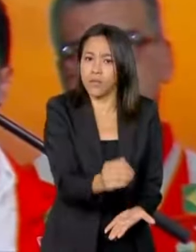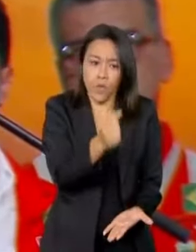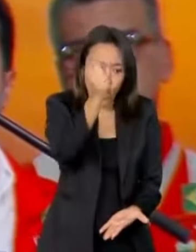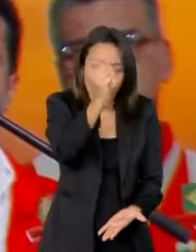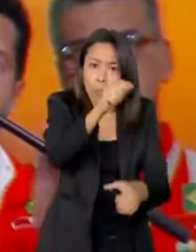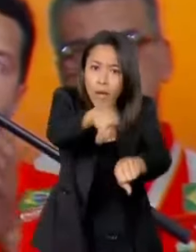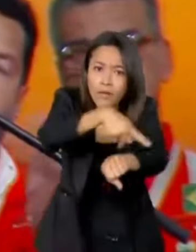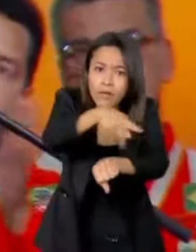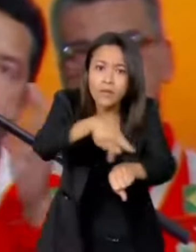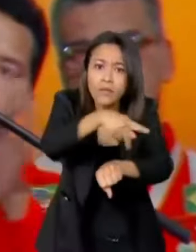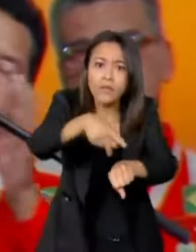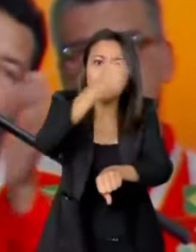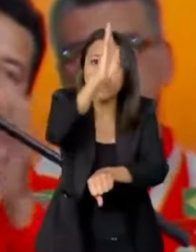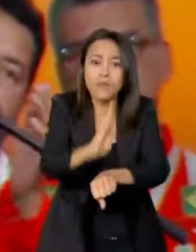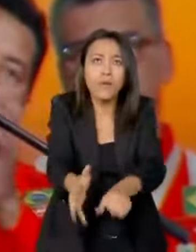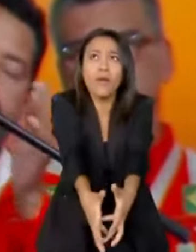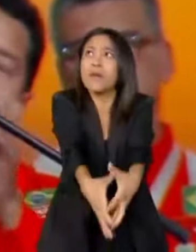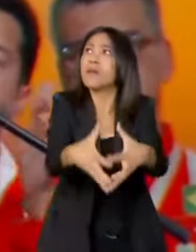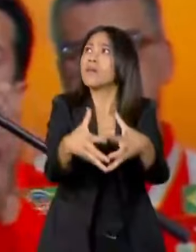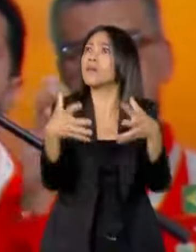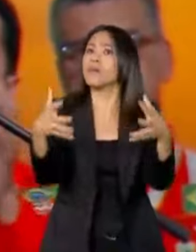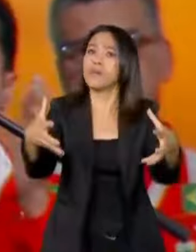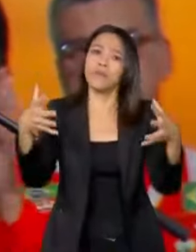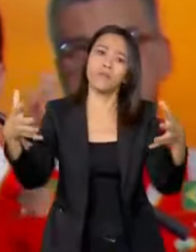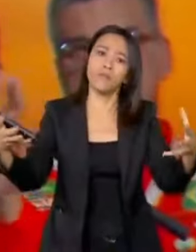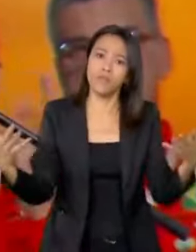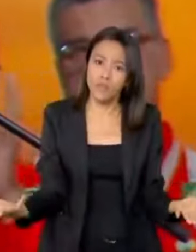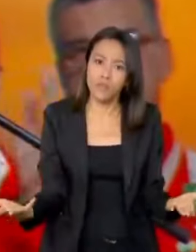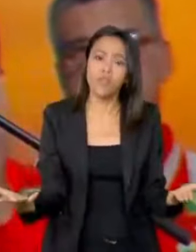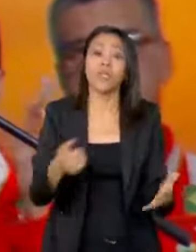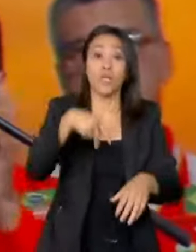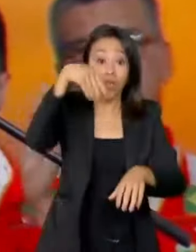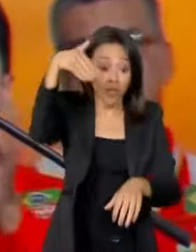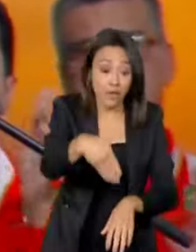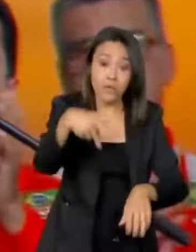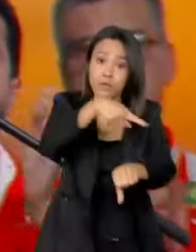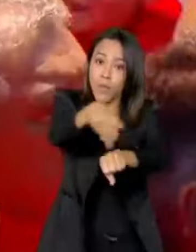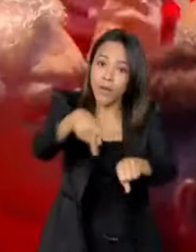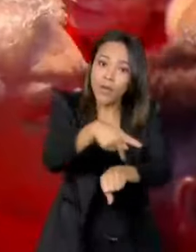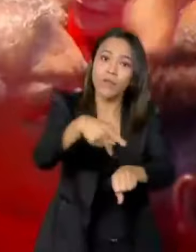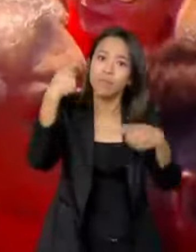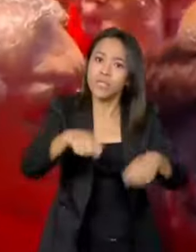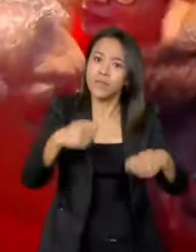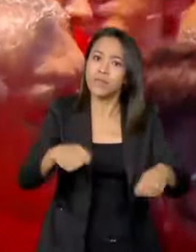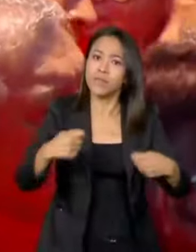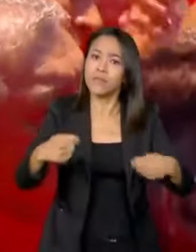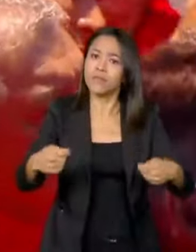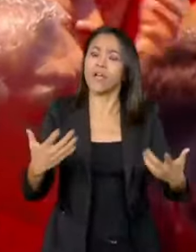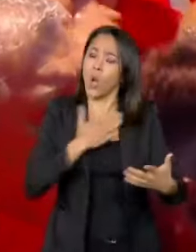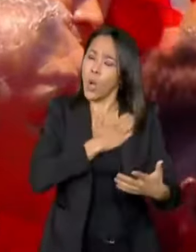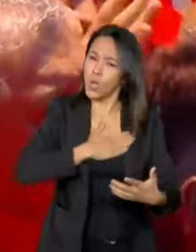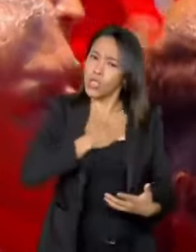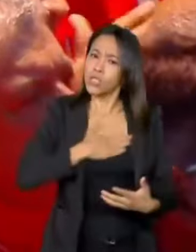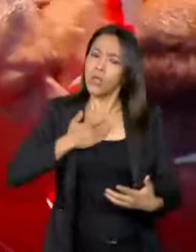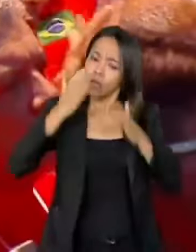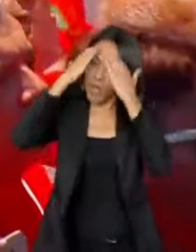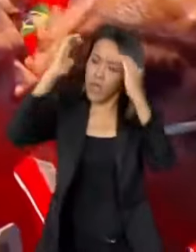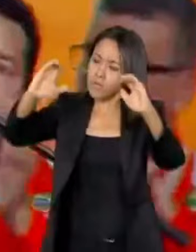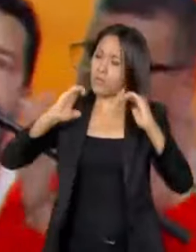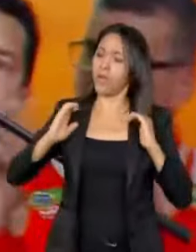grande, muito grande. E esse país precisa gostar de ser grande, gostar de ser